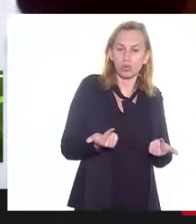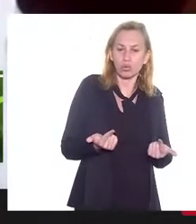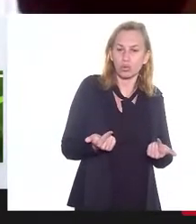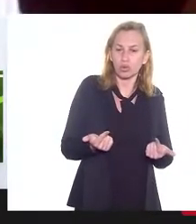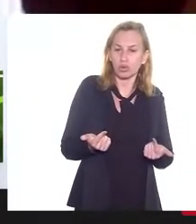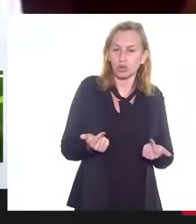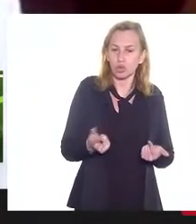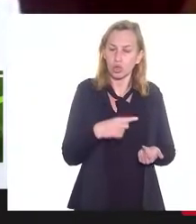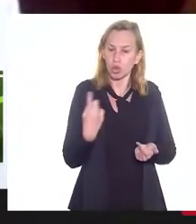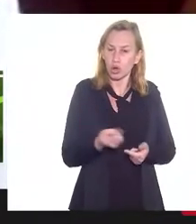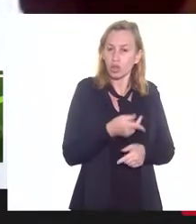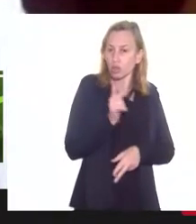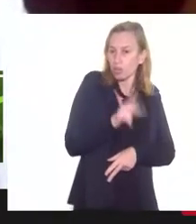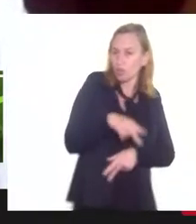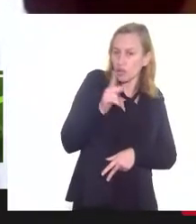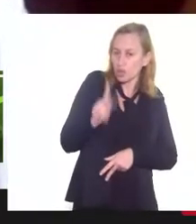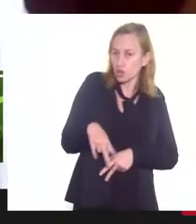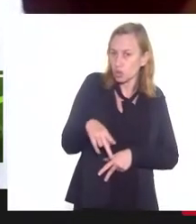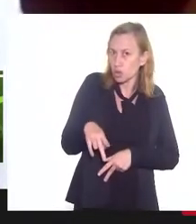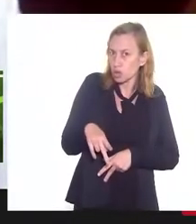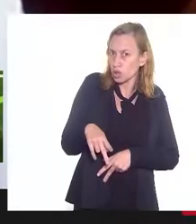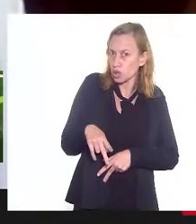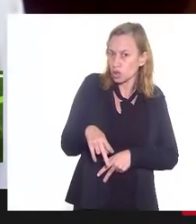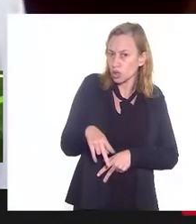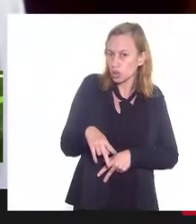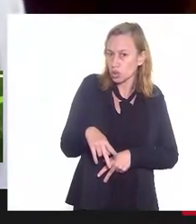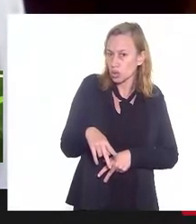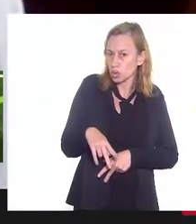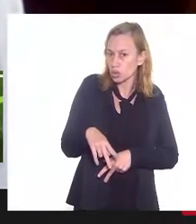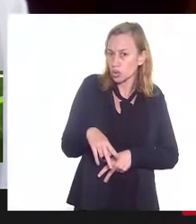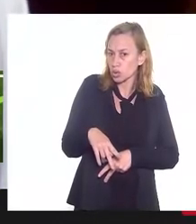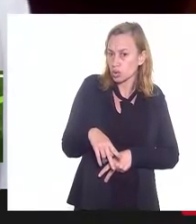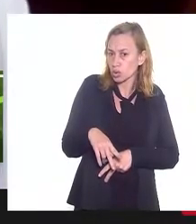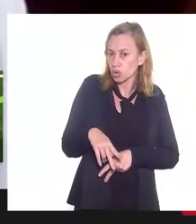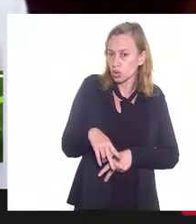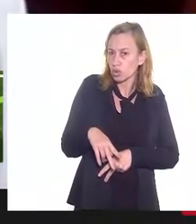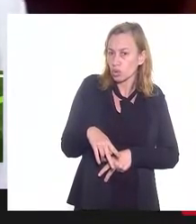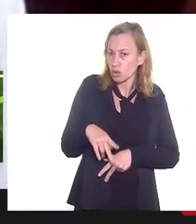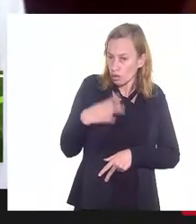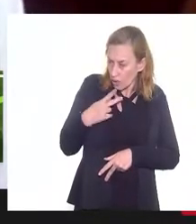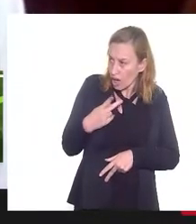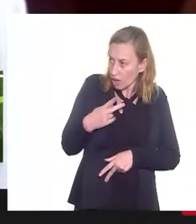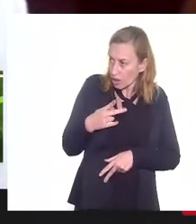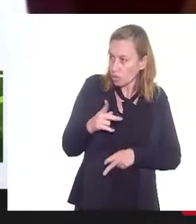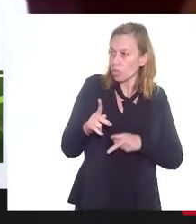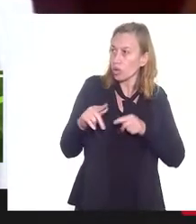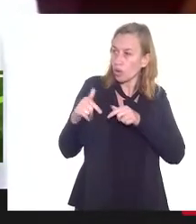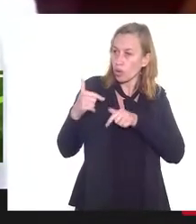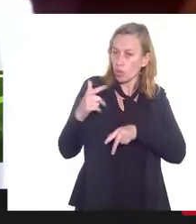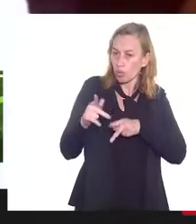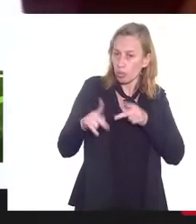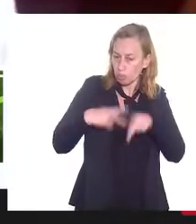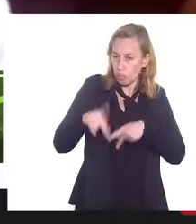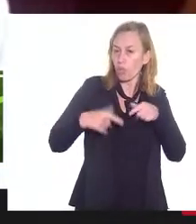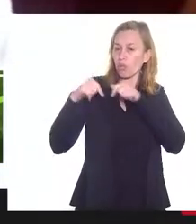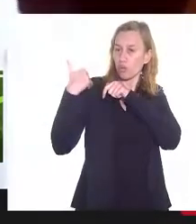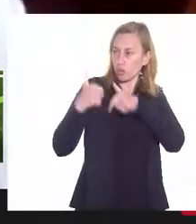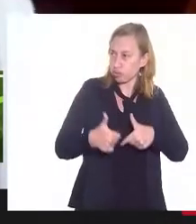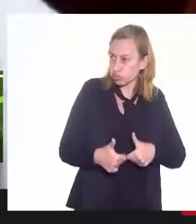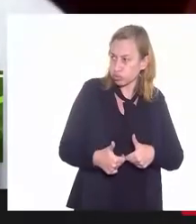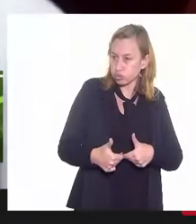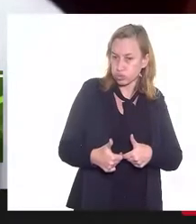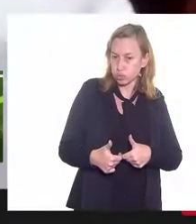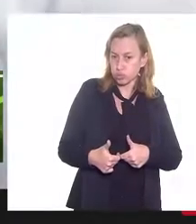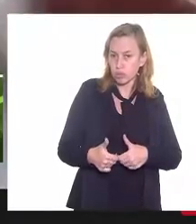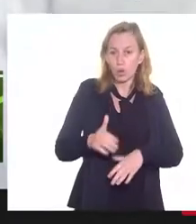nossos professores, nenhum dos nossos, eu digo, nossos povos tradicionais de matriz africana,